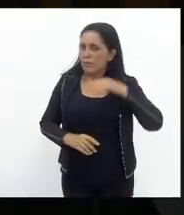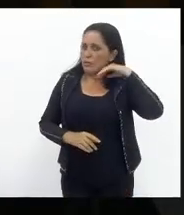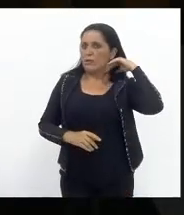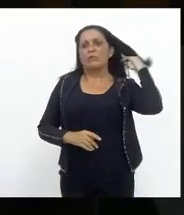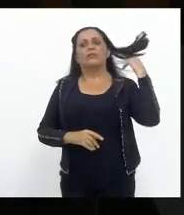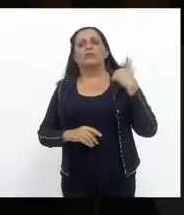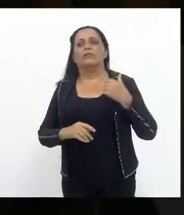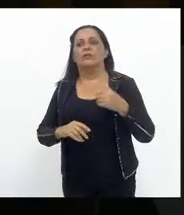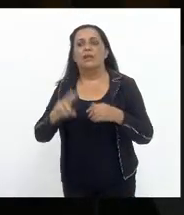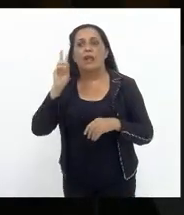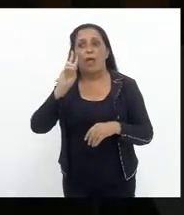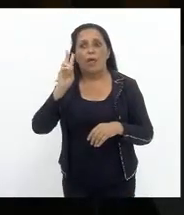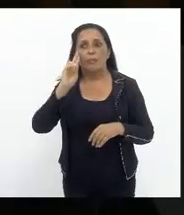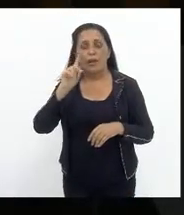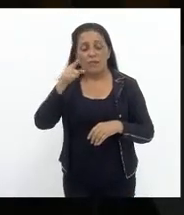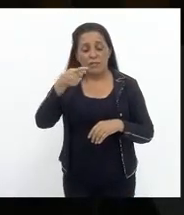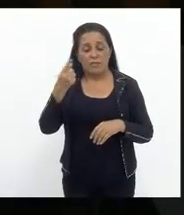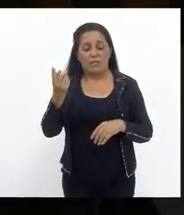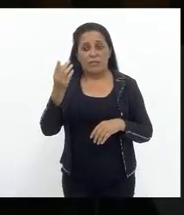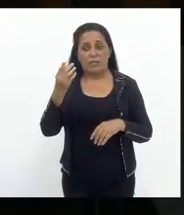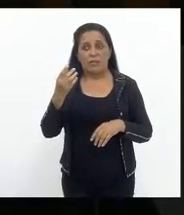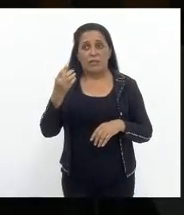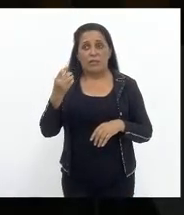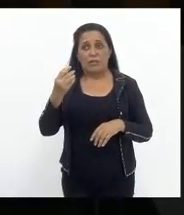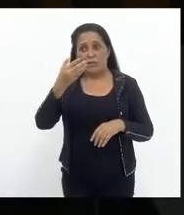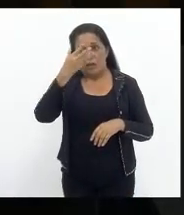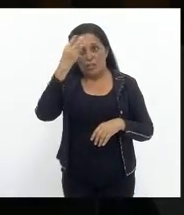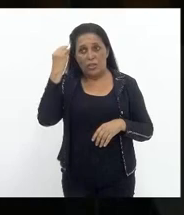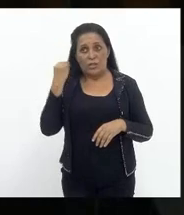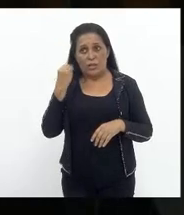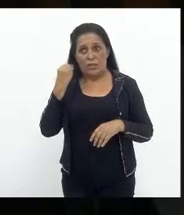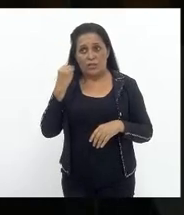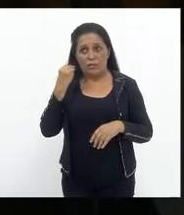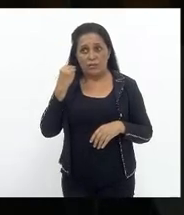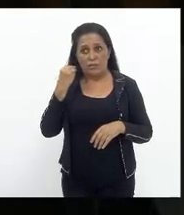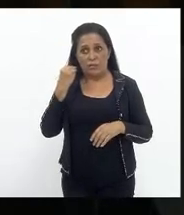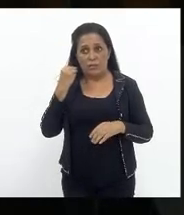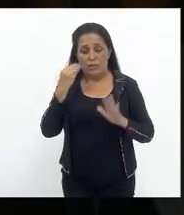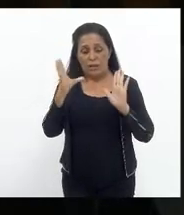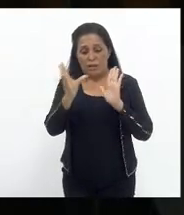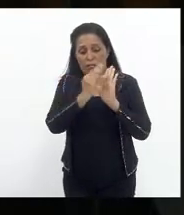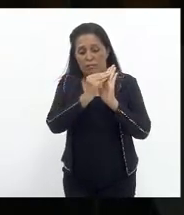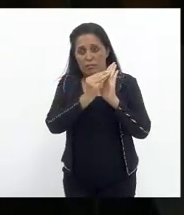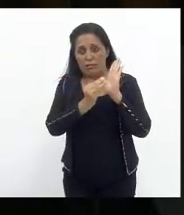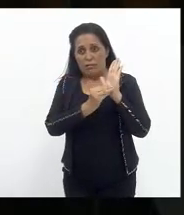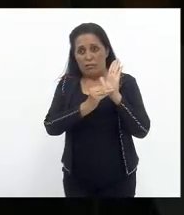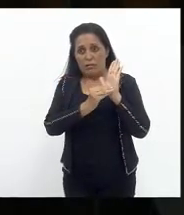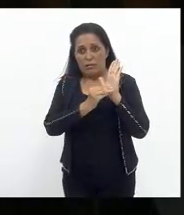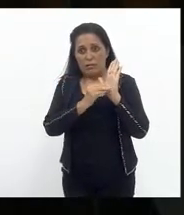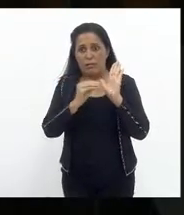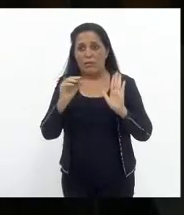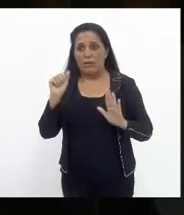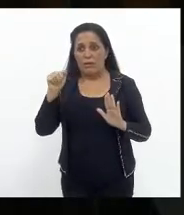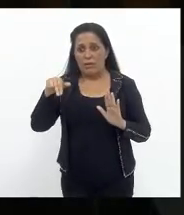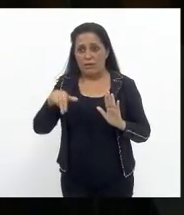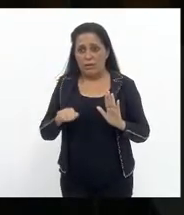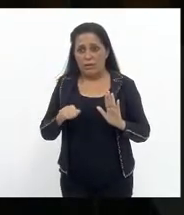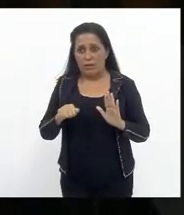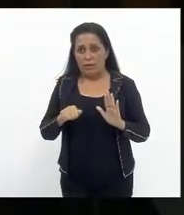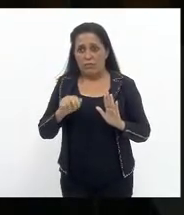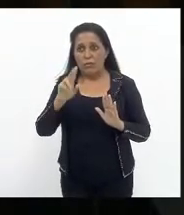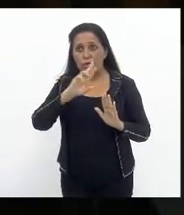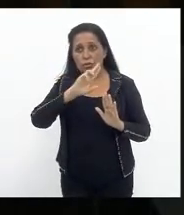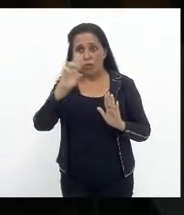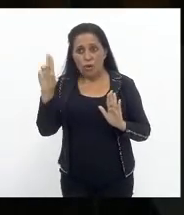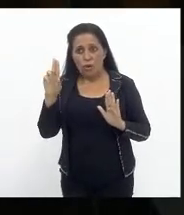que o senhor está dando as costas. Não é só para a pauta da deputada Alana Passos, não. O senhor viu a quantidade de